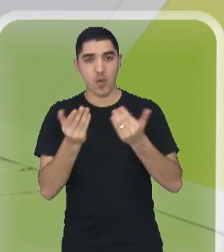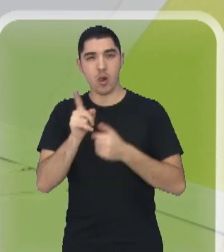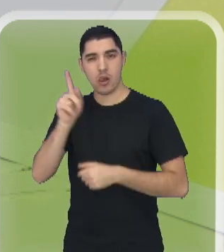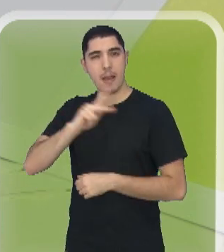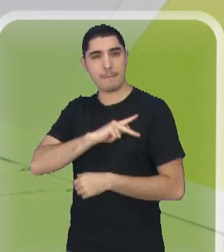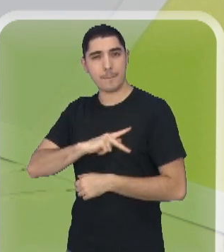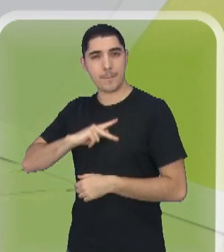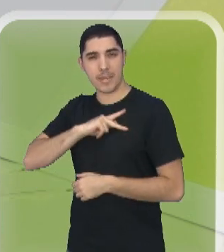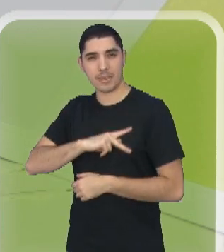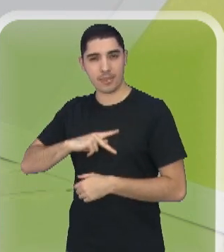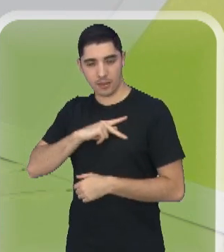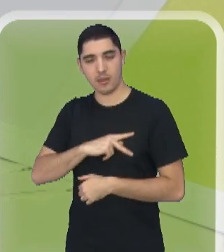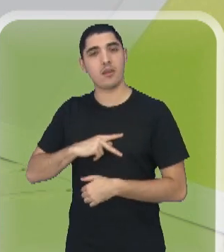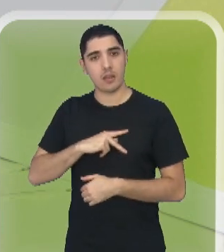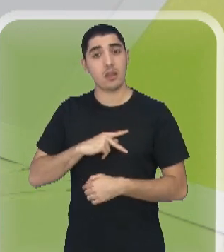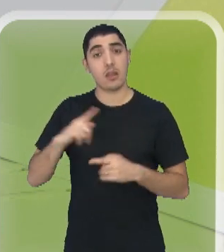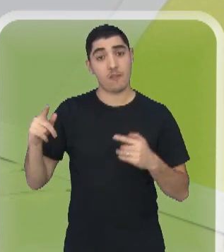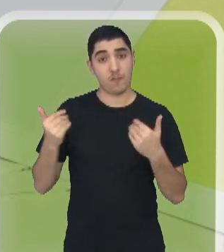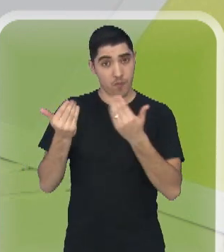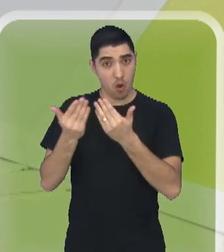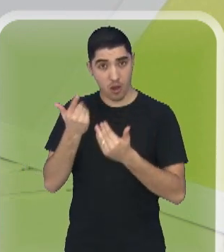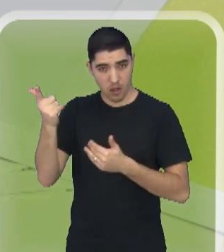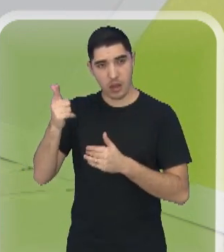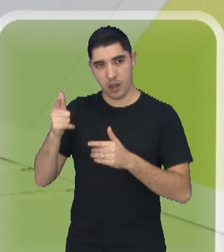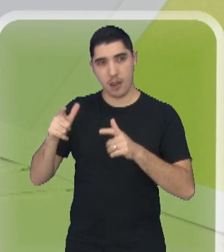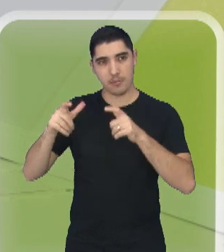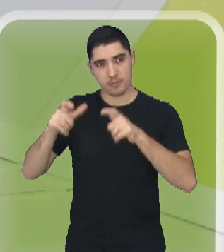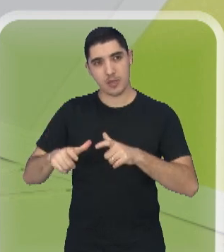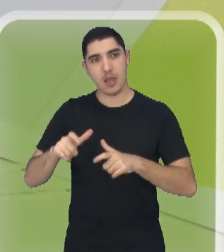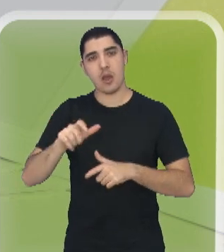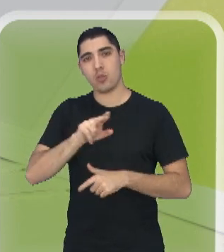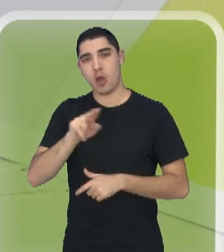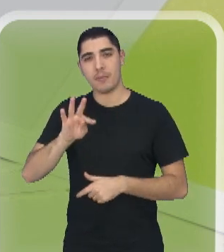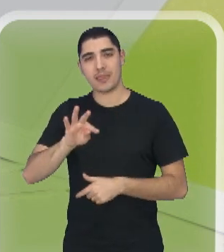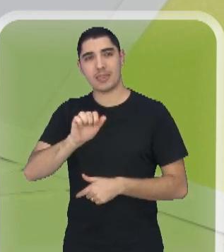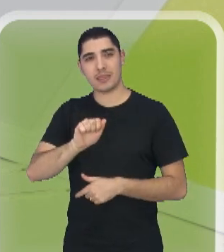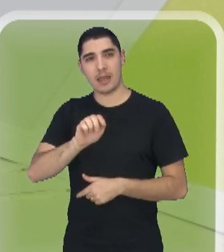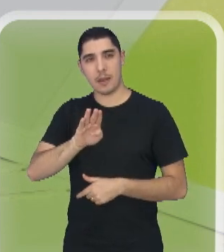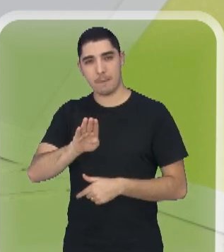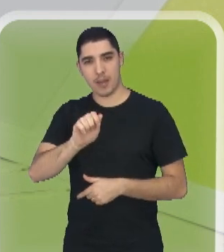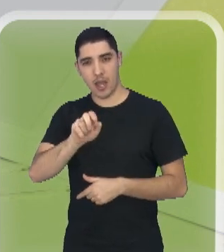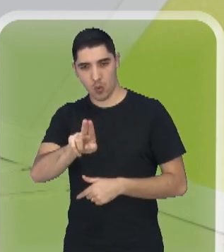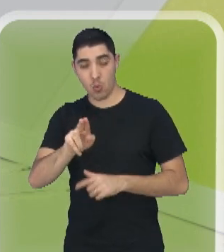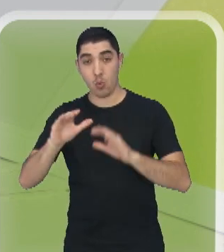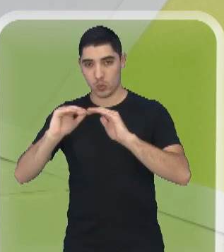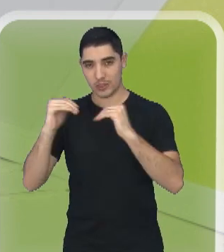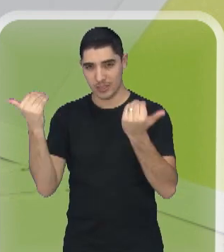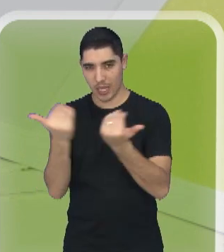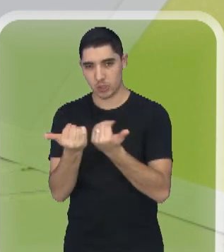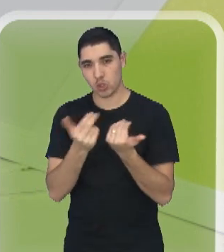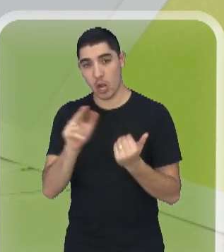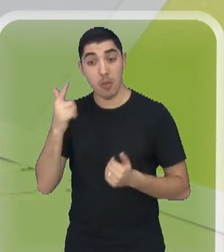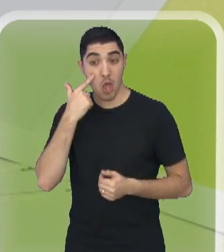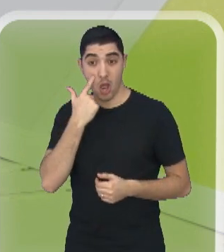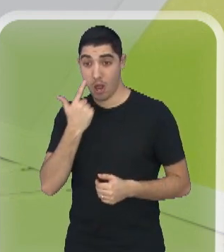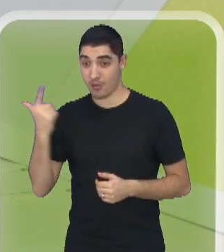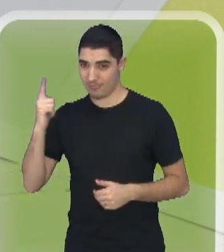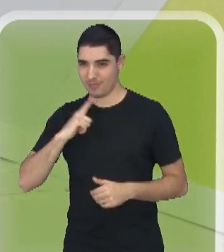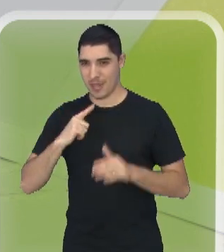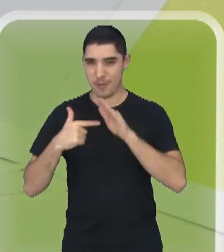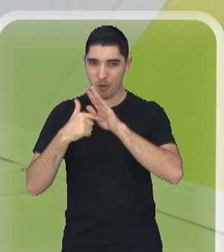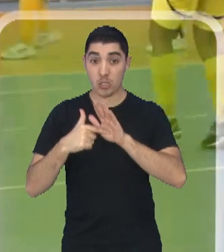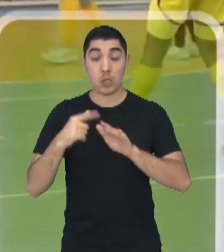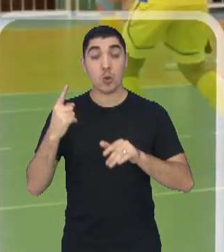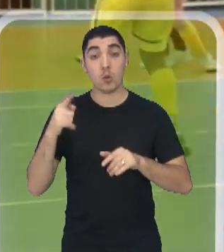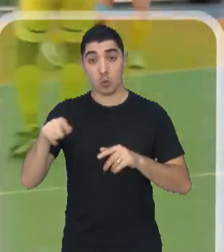da casa no ginásio Alto do Tabaú. E o jogo terminou empatado em 1-1. Você vai ver, tá vendo os lances aí, ó. São José abriu o